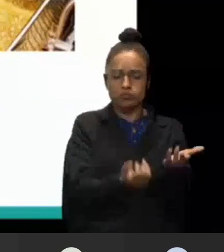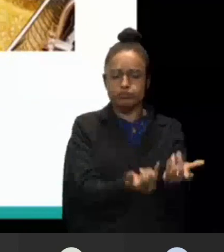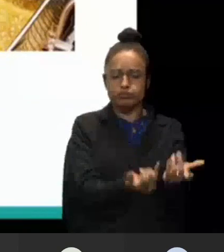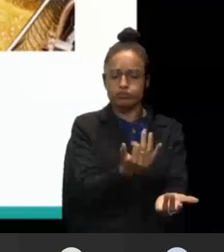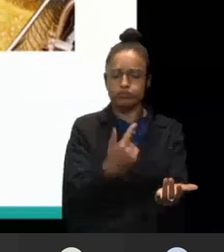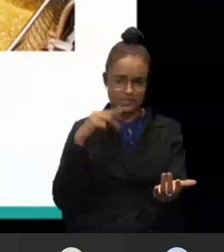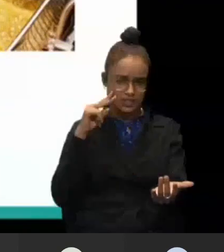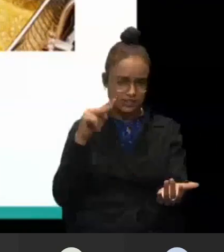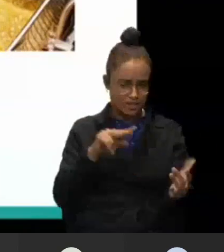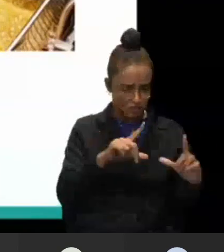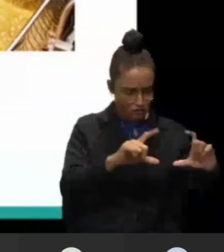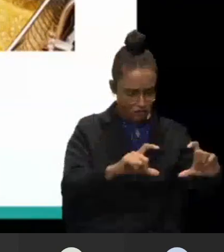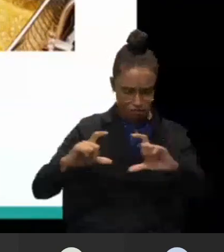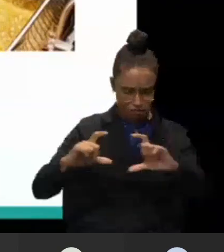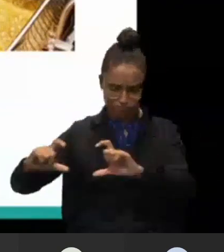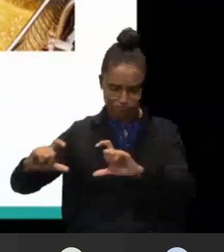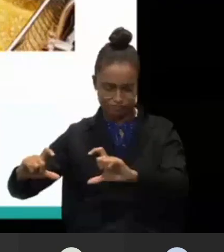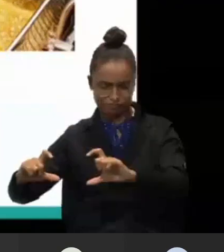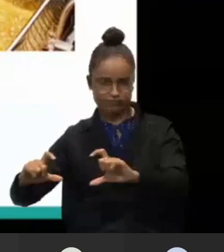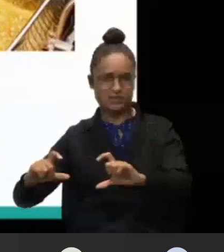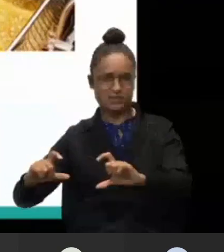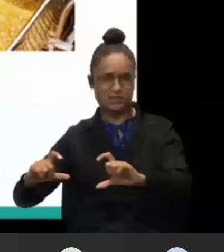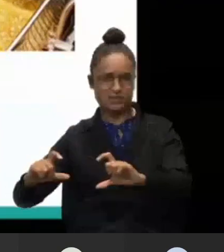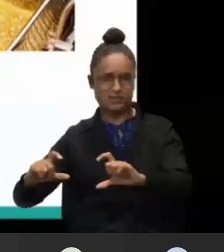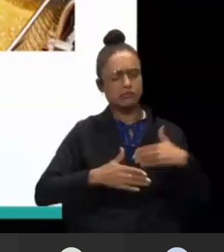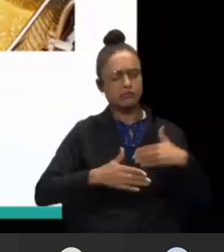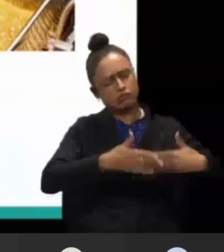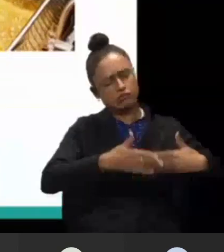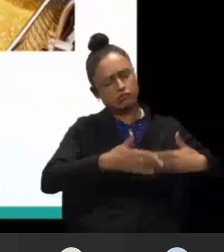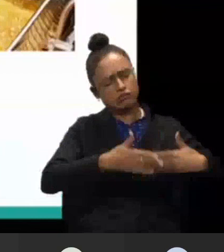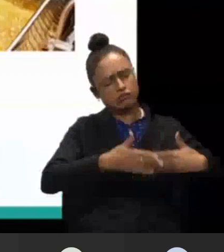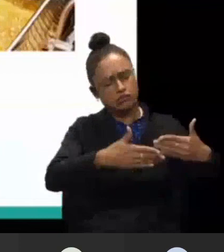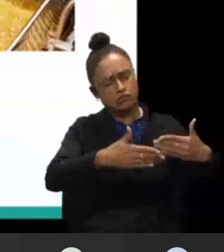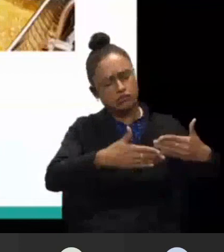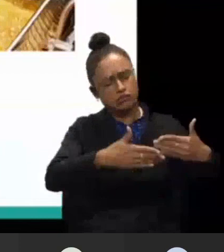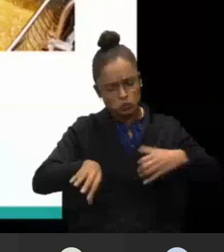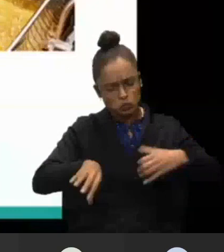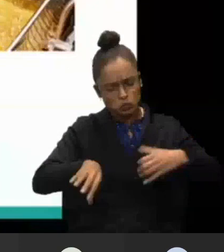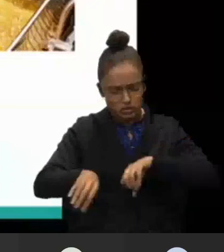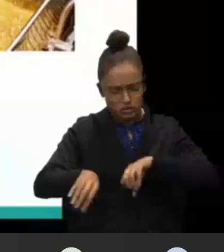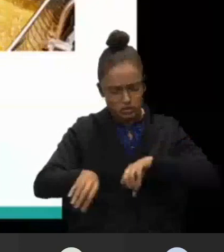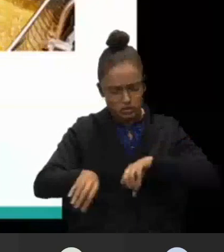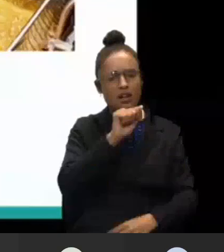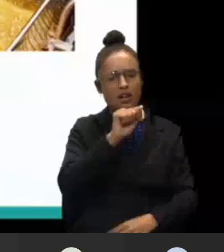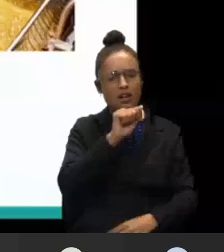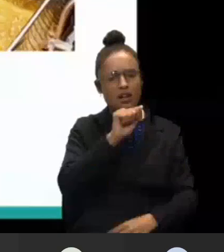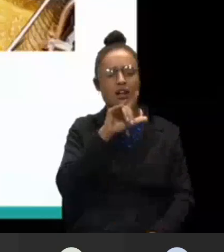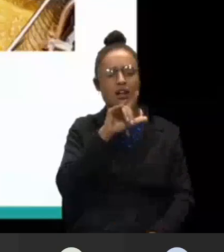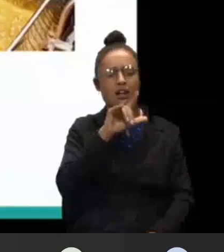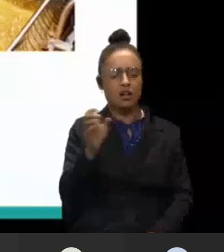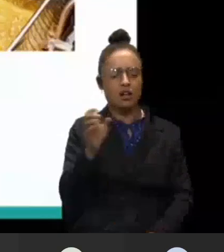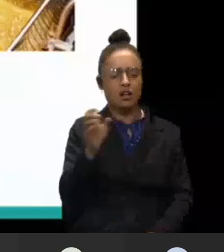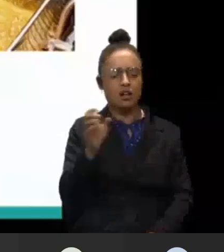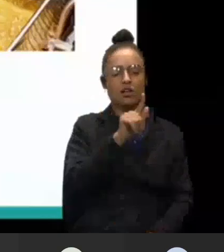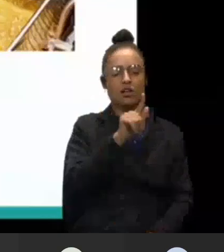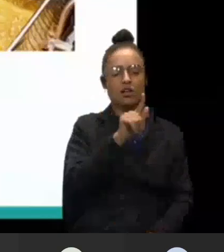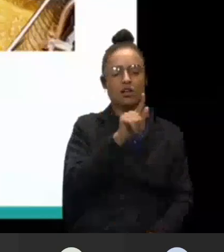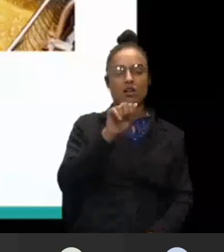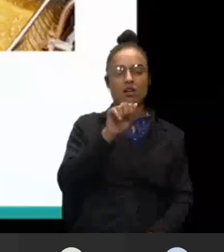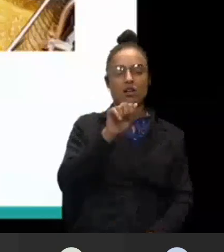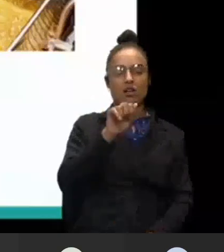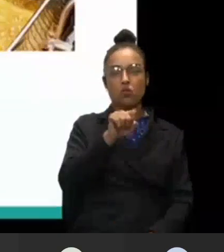conforme vai passando o tempo o processo de fritura, ocorre-se a liberação de ácidos, vai ocorrendo a liberação de ácidos